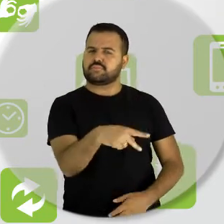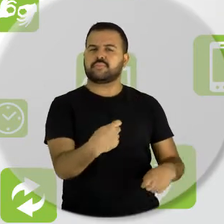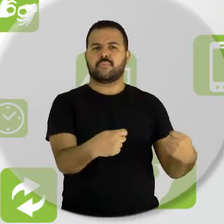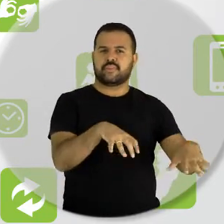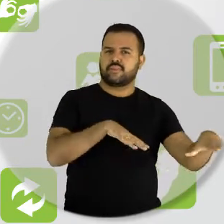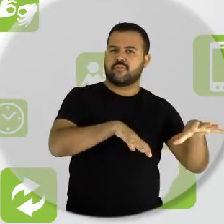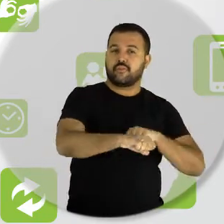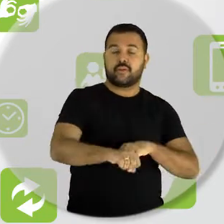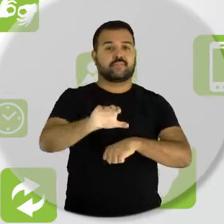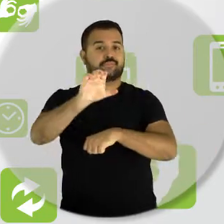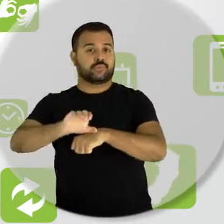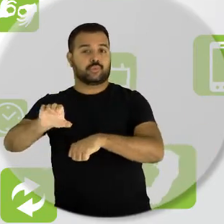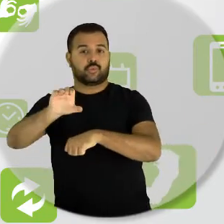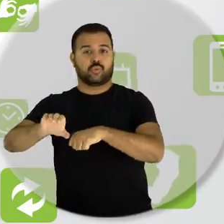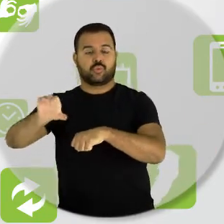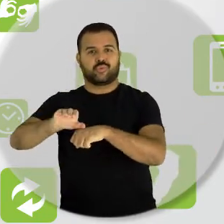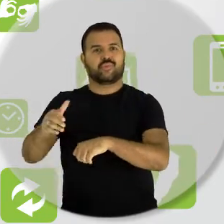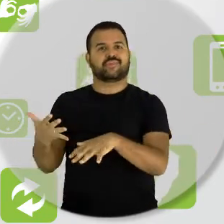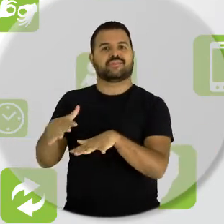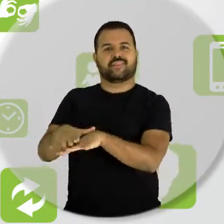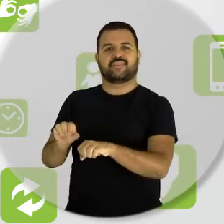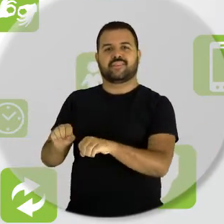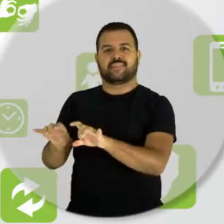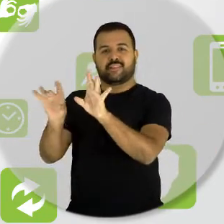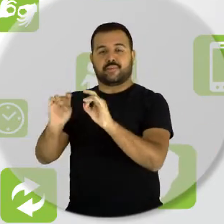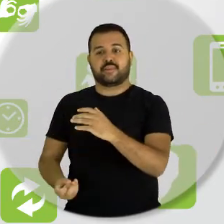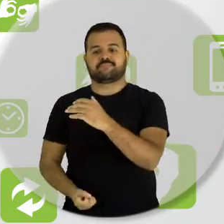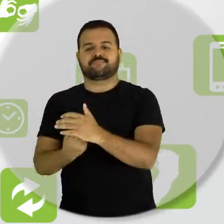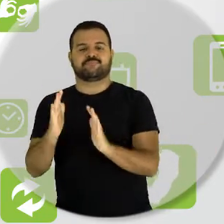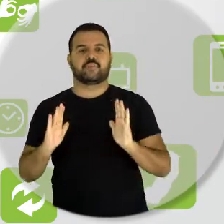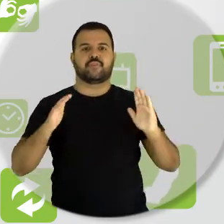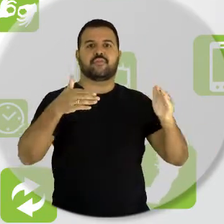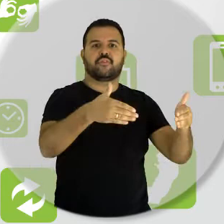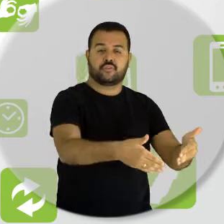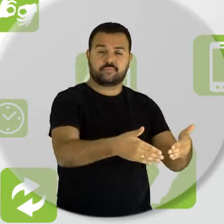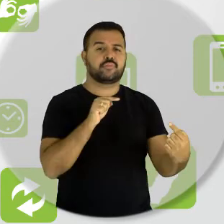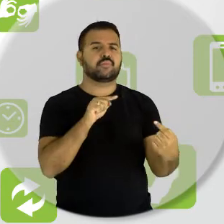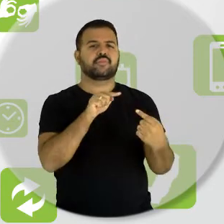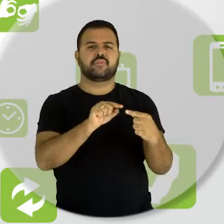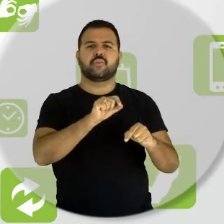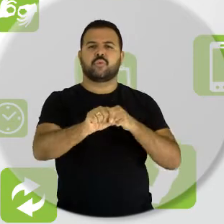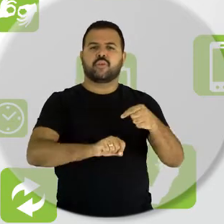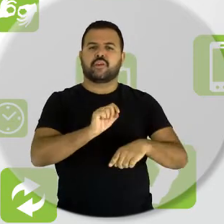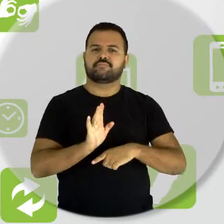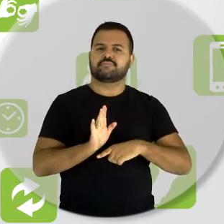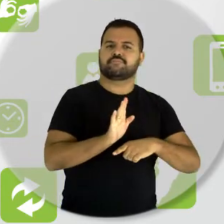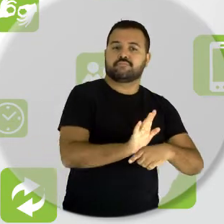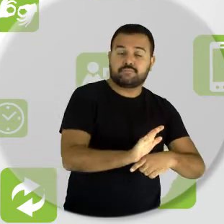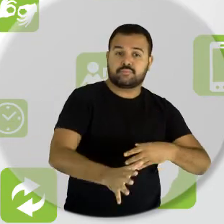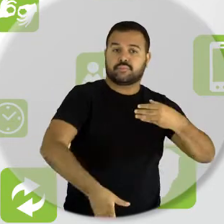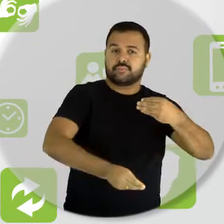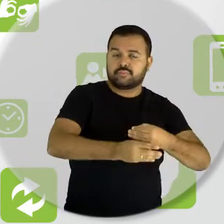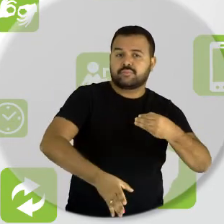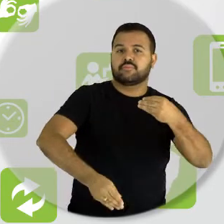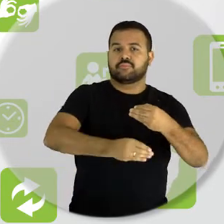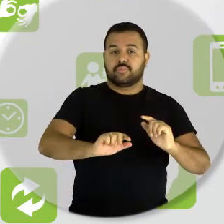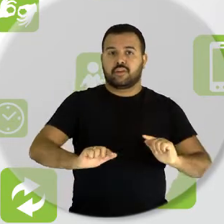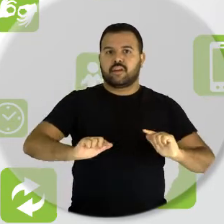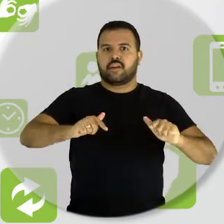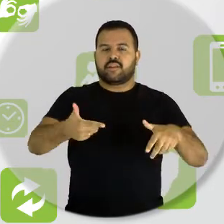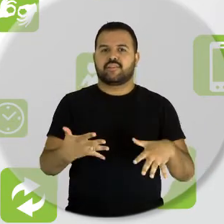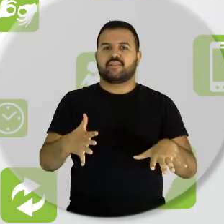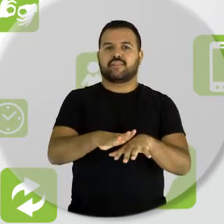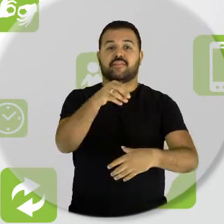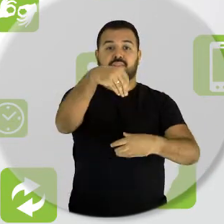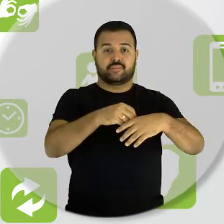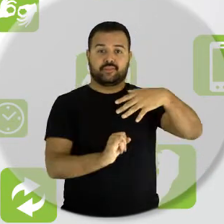de formação continuada de servidores do IFES para atuarem em colaboração na implementação de ações inclusivas